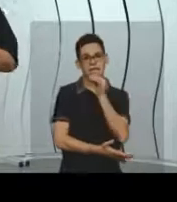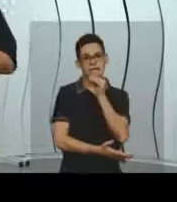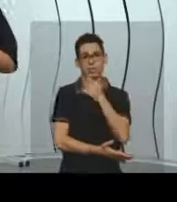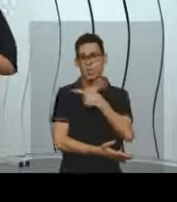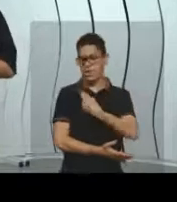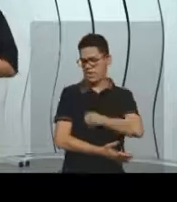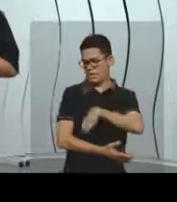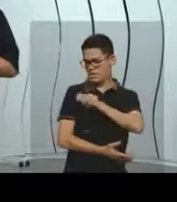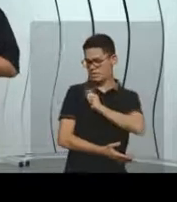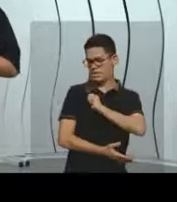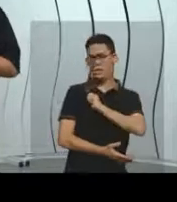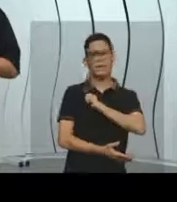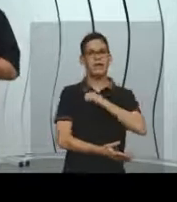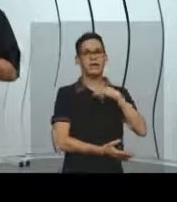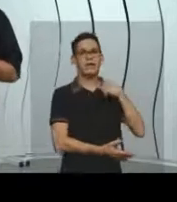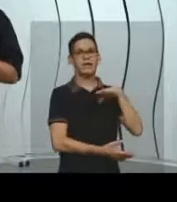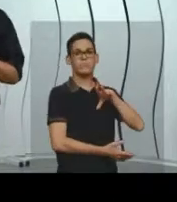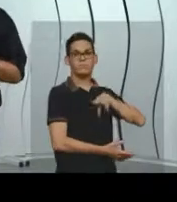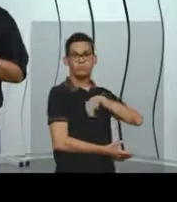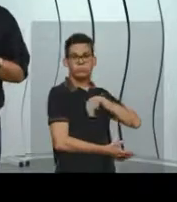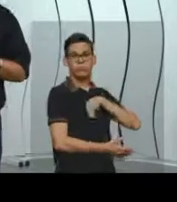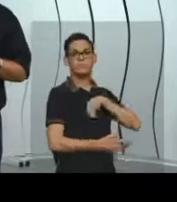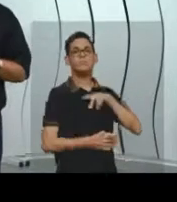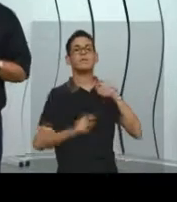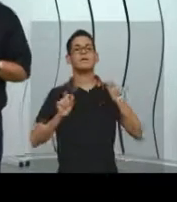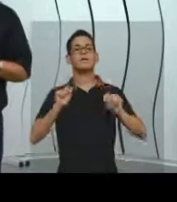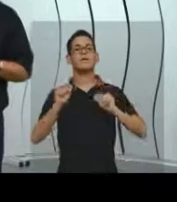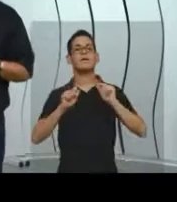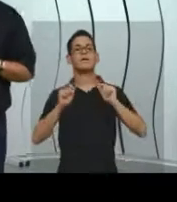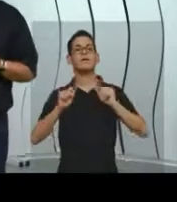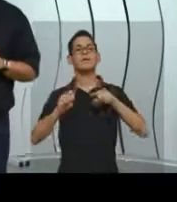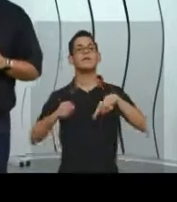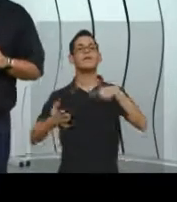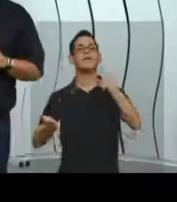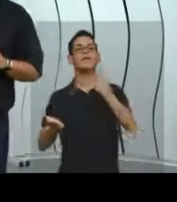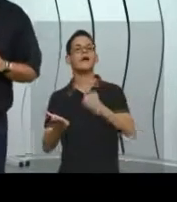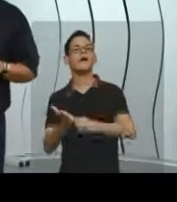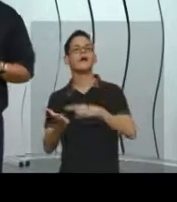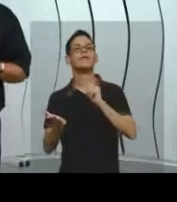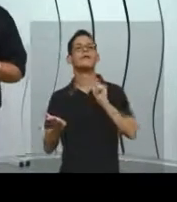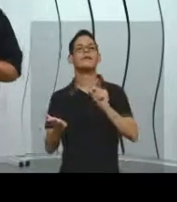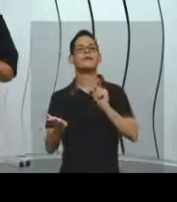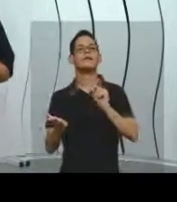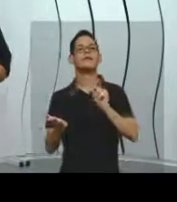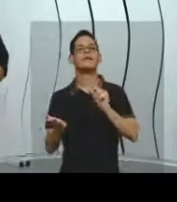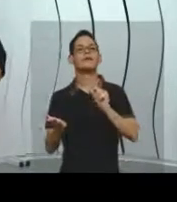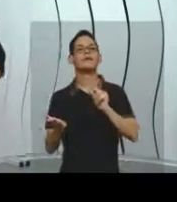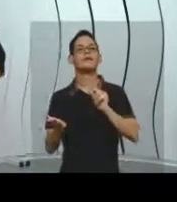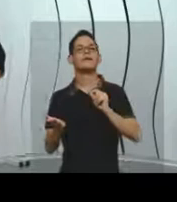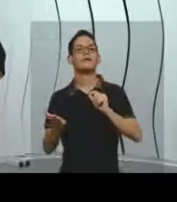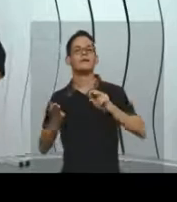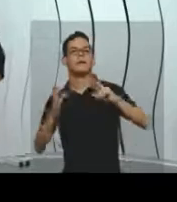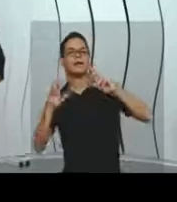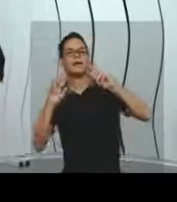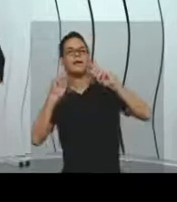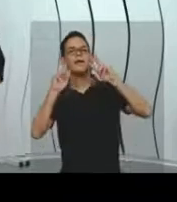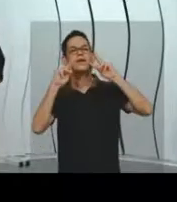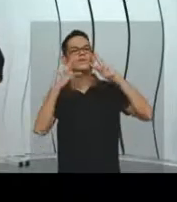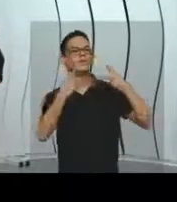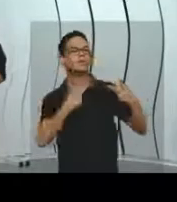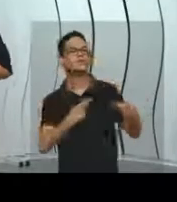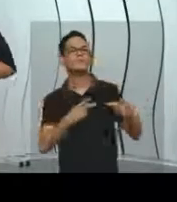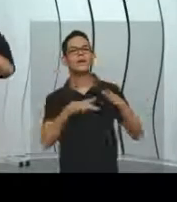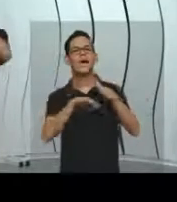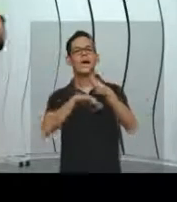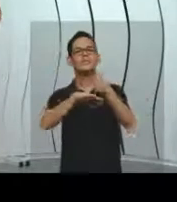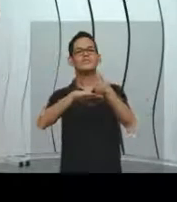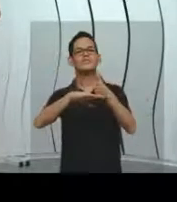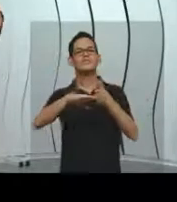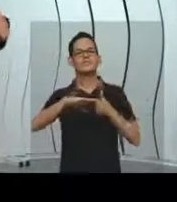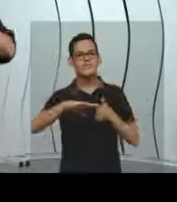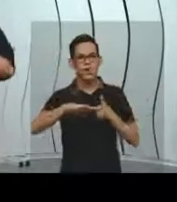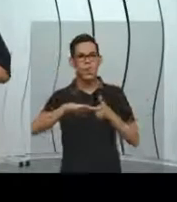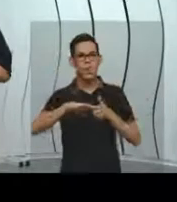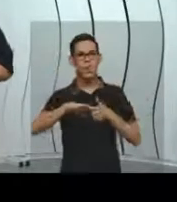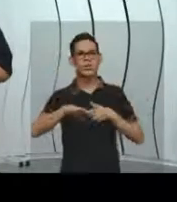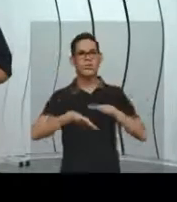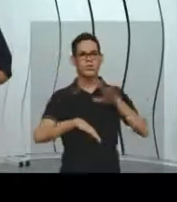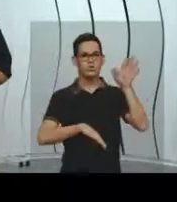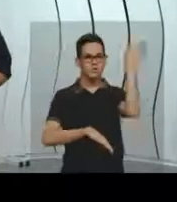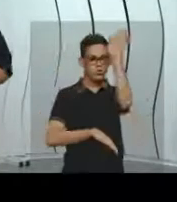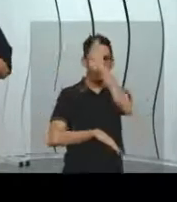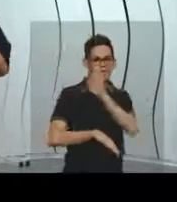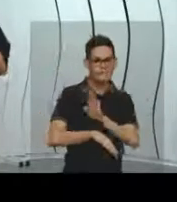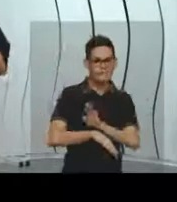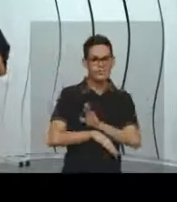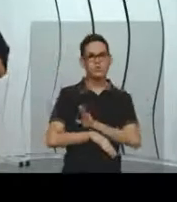só os dois reconheciam. Nenhum outro país reconhecia a validade daquele tratado. Então, tudo bem, Portugal e Espanha